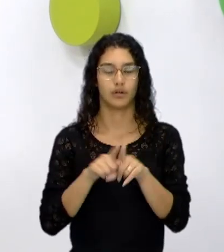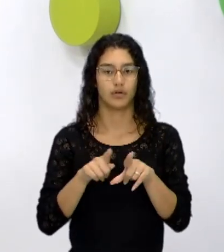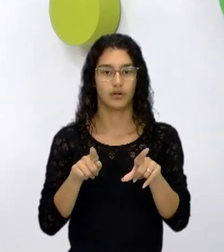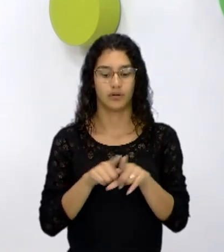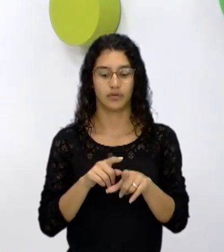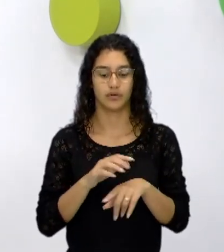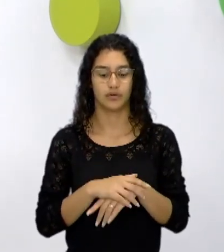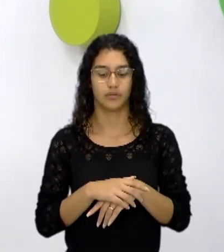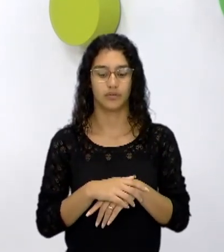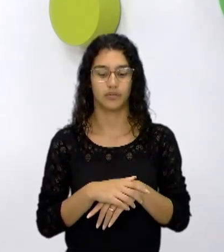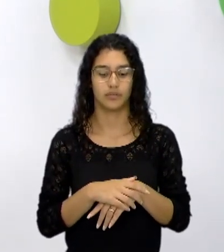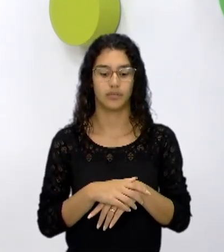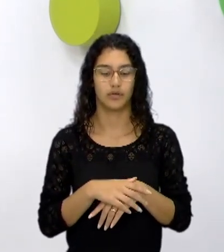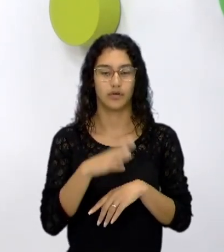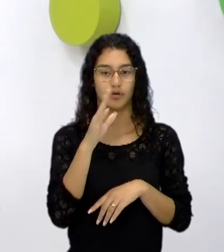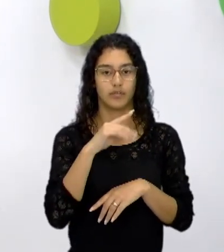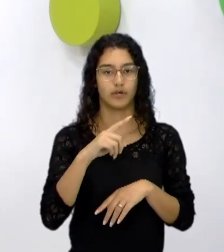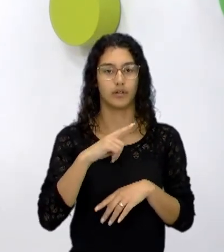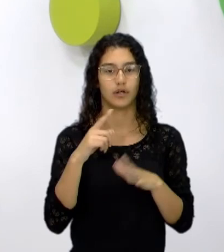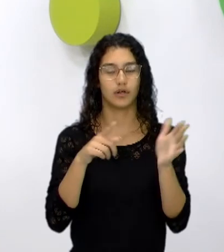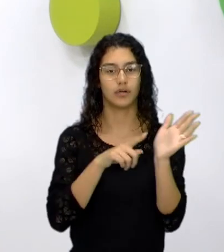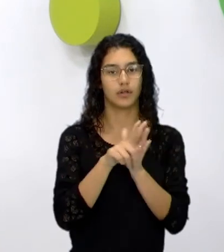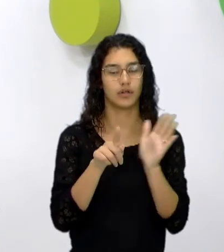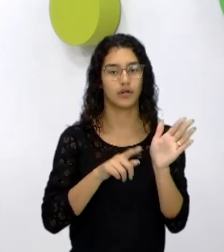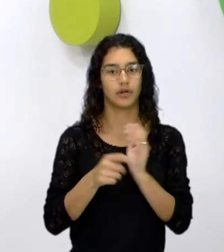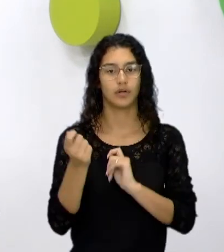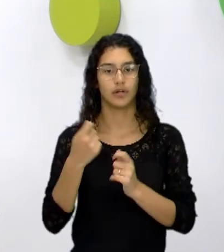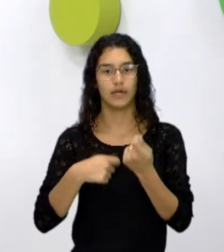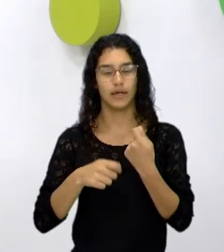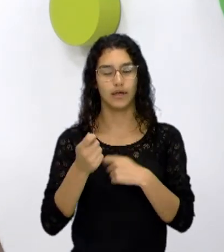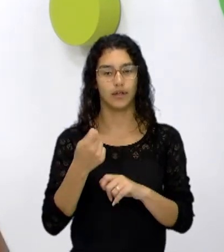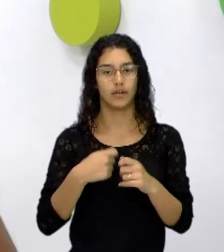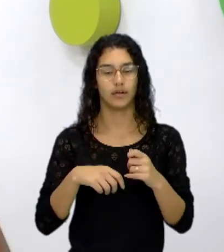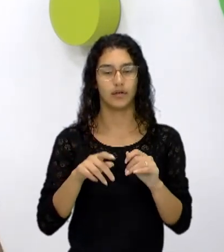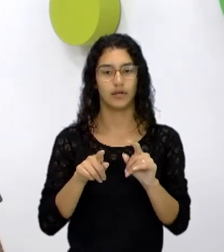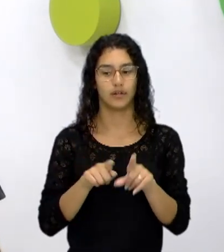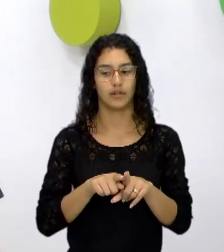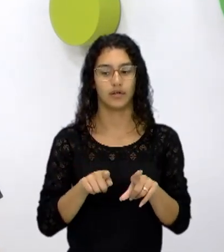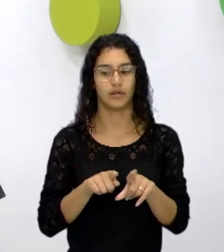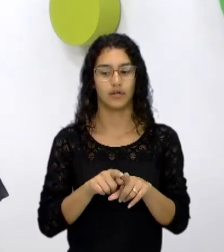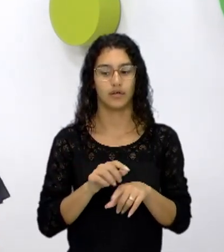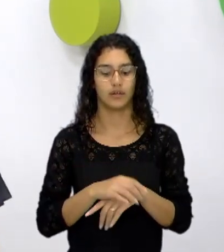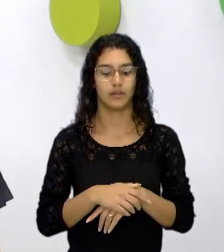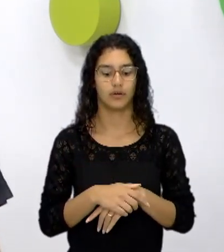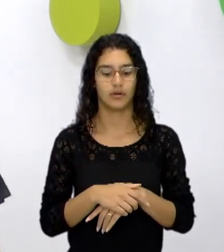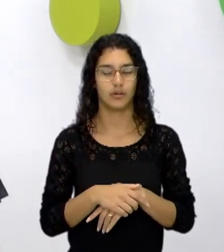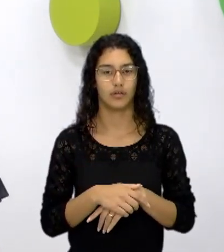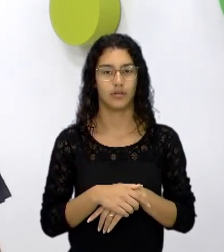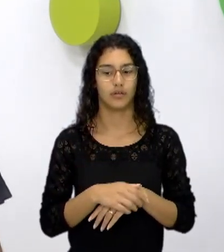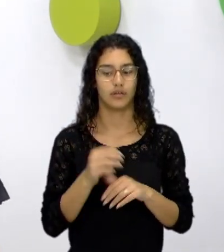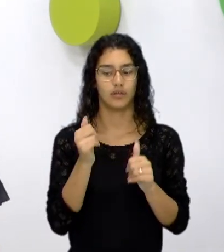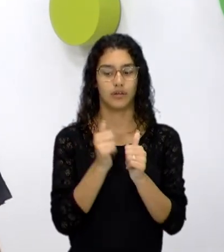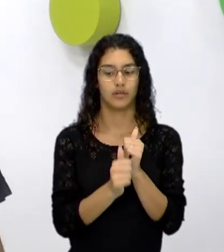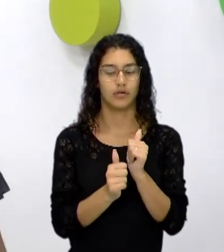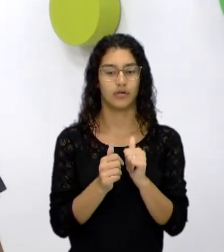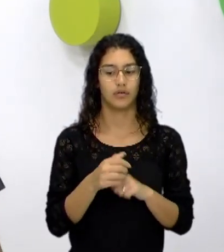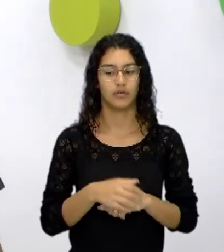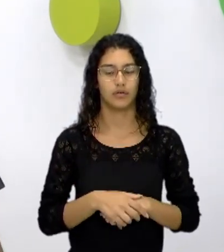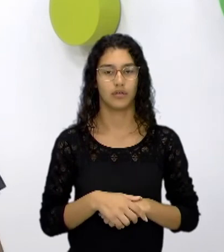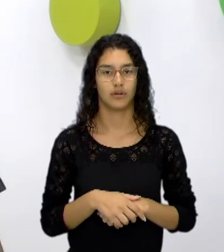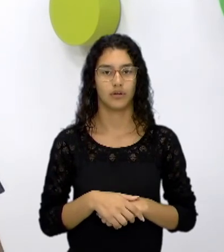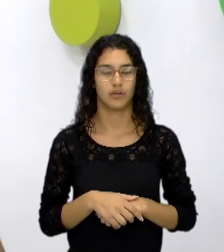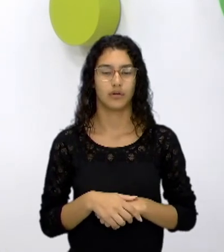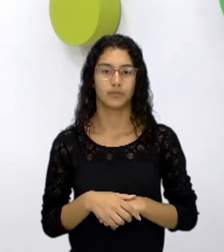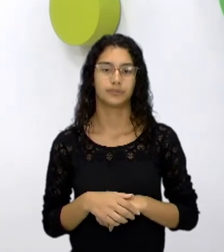si, não está falando sobre questões financeiras, agora está falando sobre a abordagem esportiva, o que é interessante também,